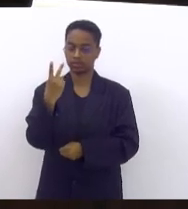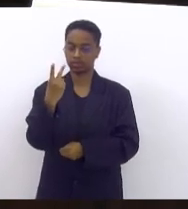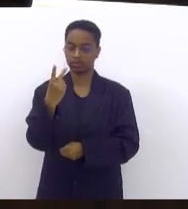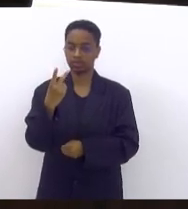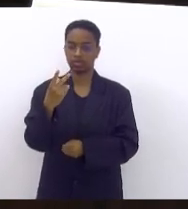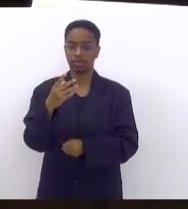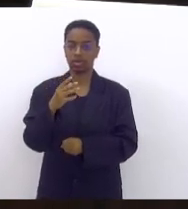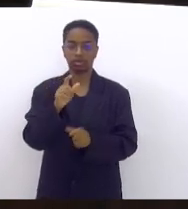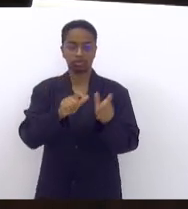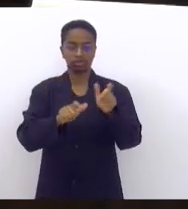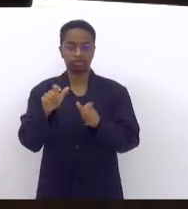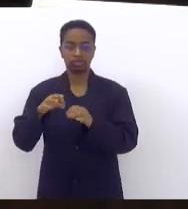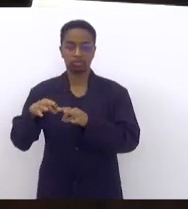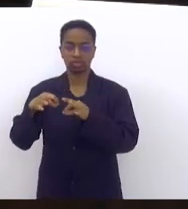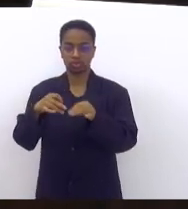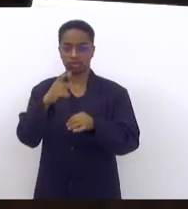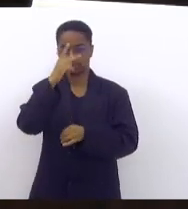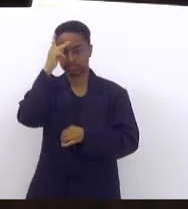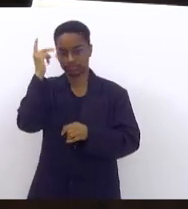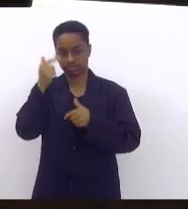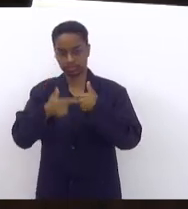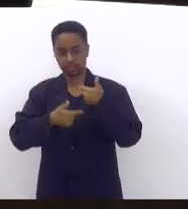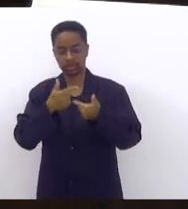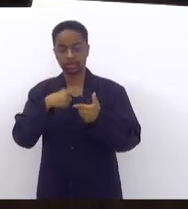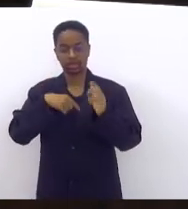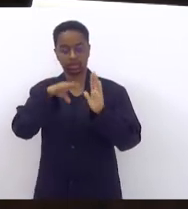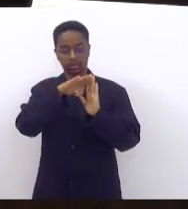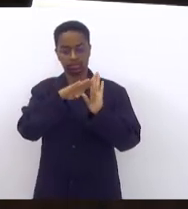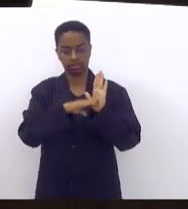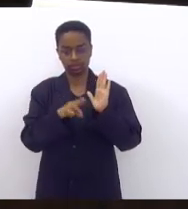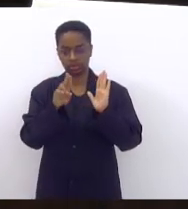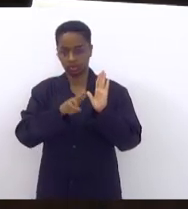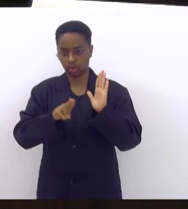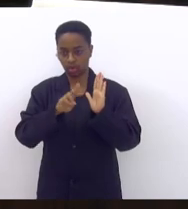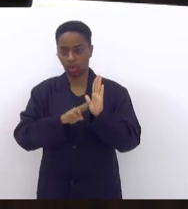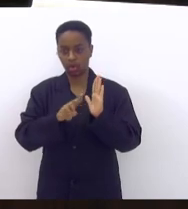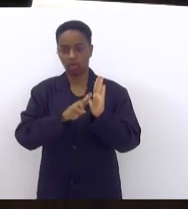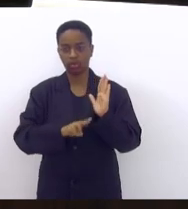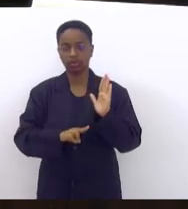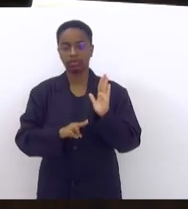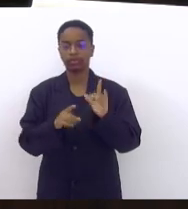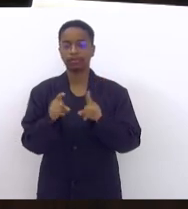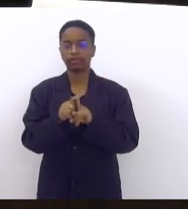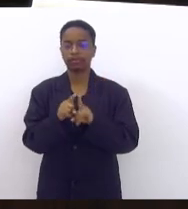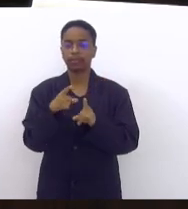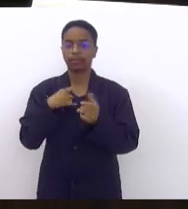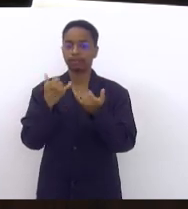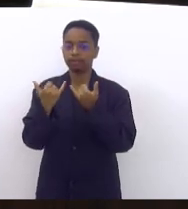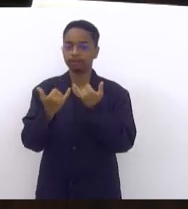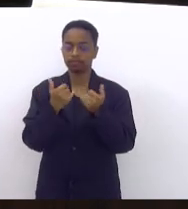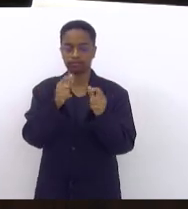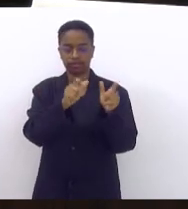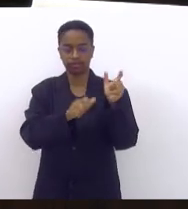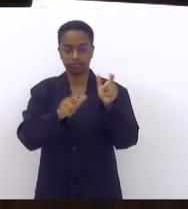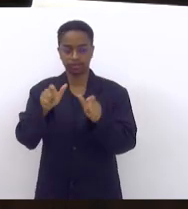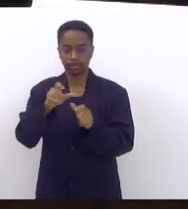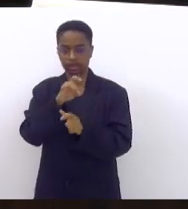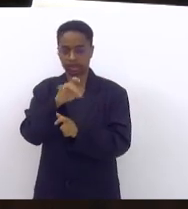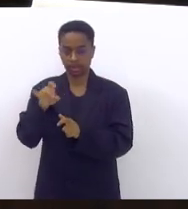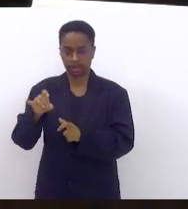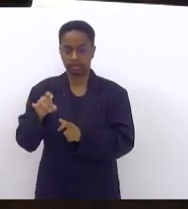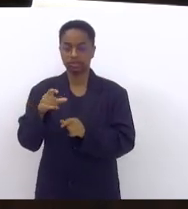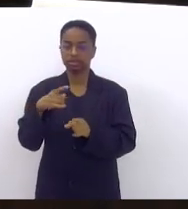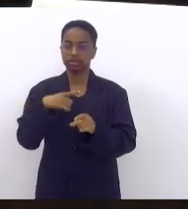todos os trabalhadores. Nós temos a lista, né, nominal, e temos a informação de todos os trabalhadores, mesmo os que não